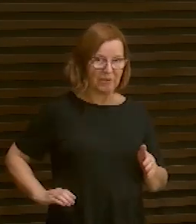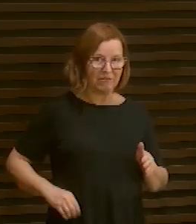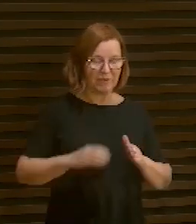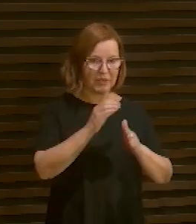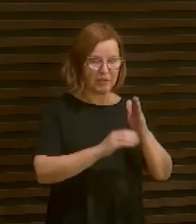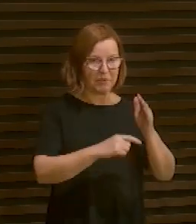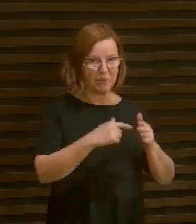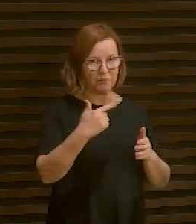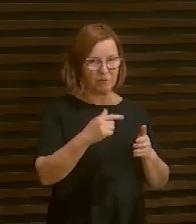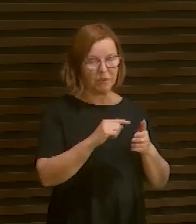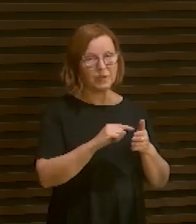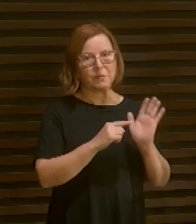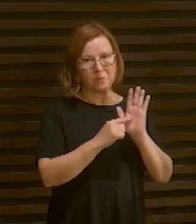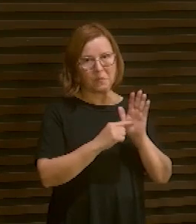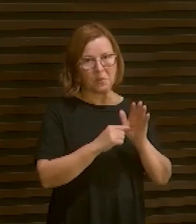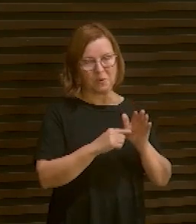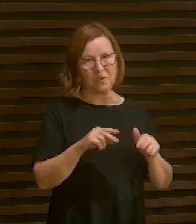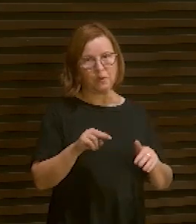os anjos, é Jesus.